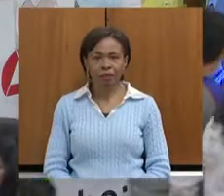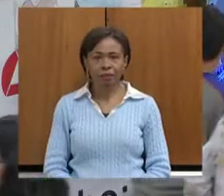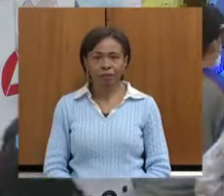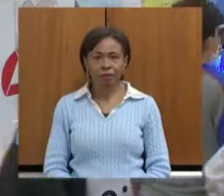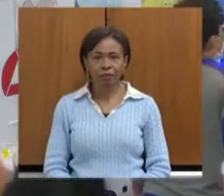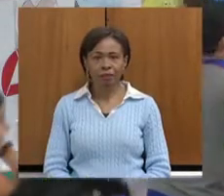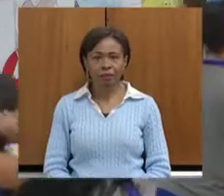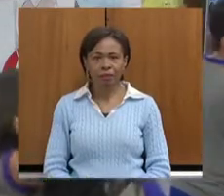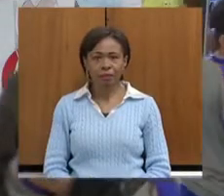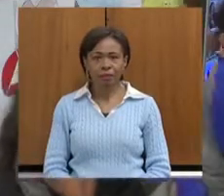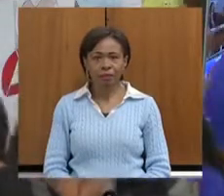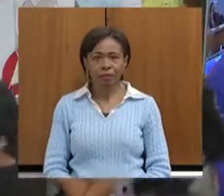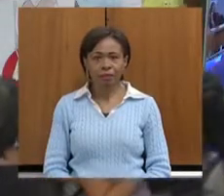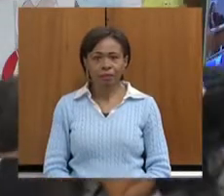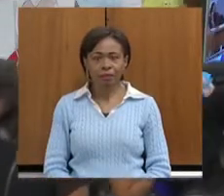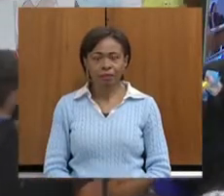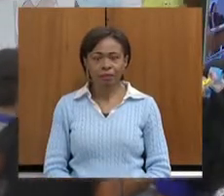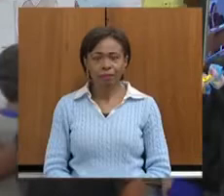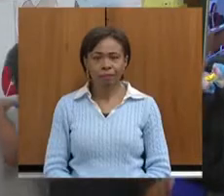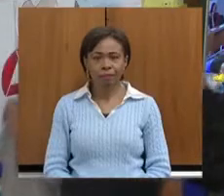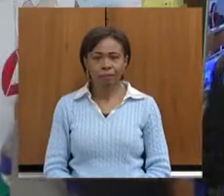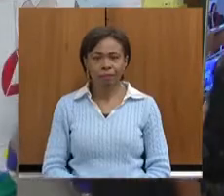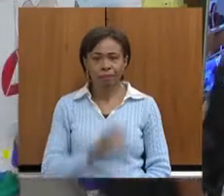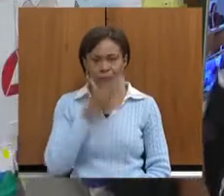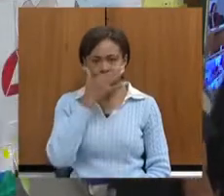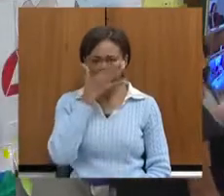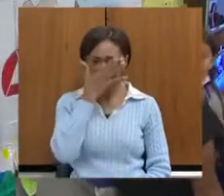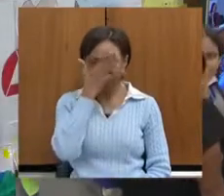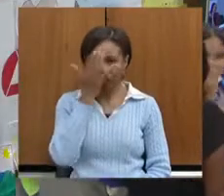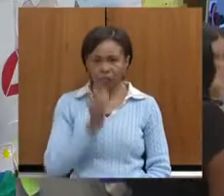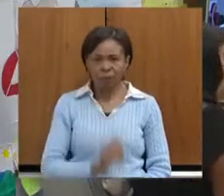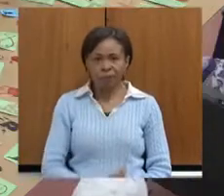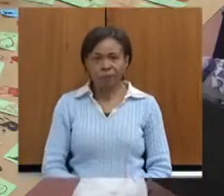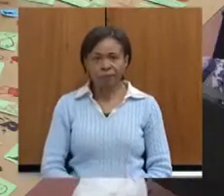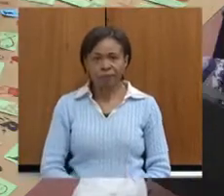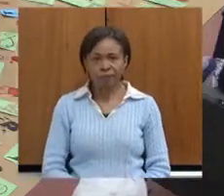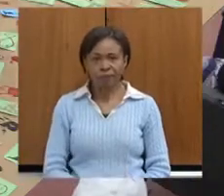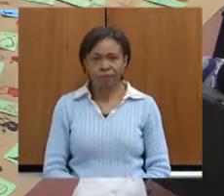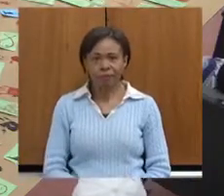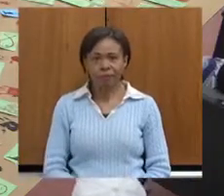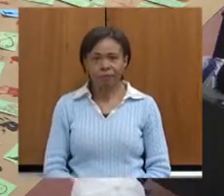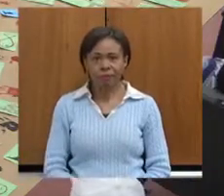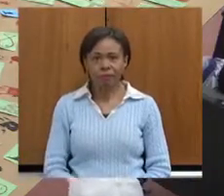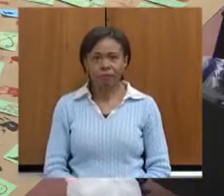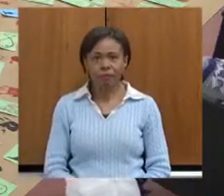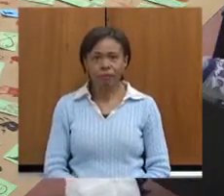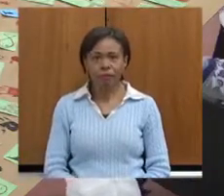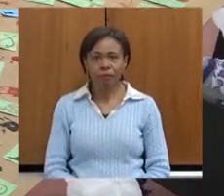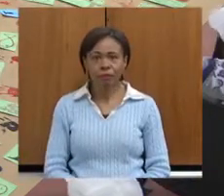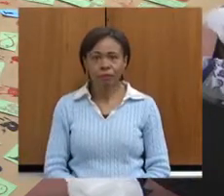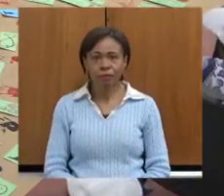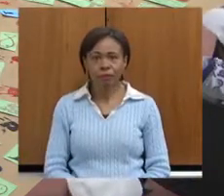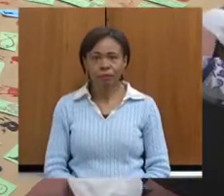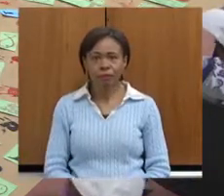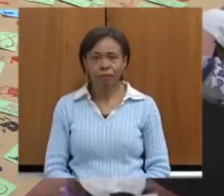E aí E aí e